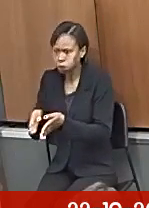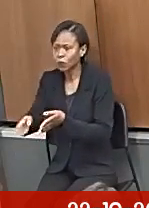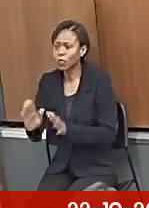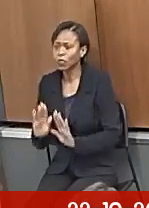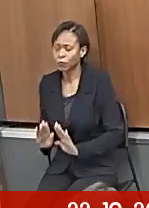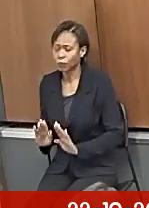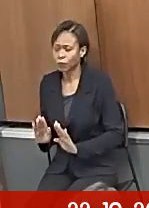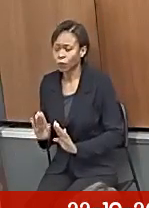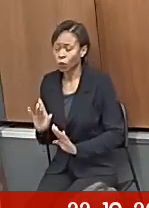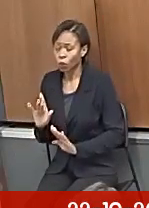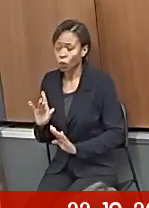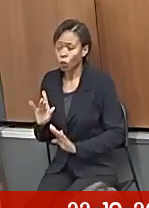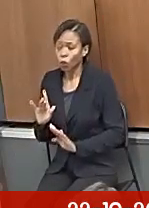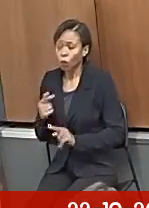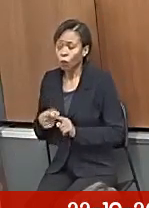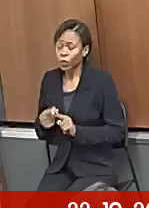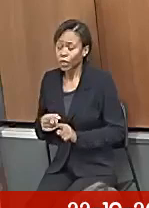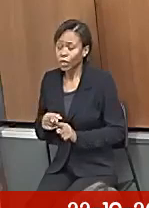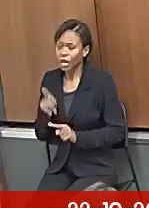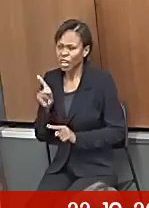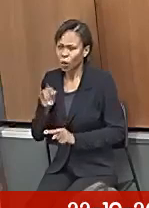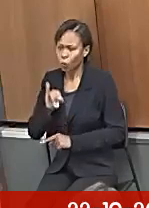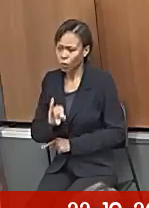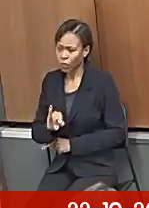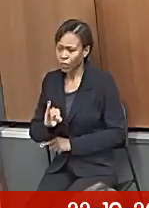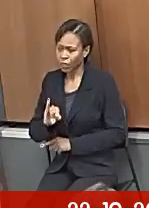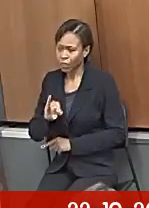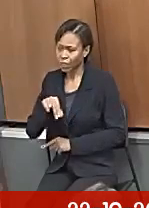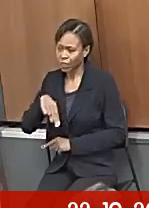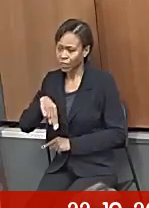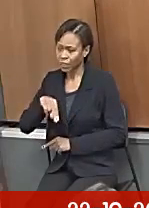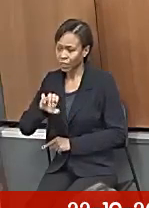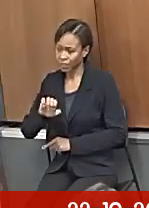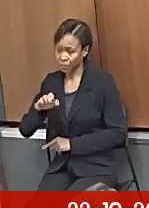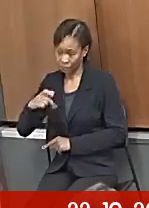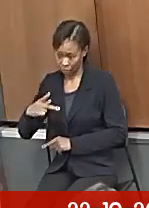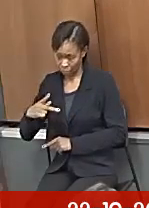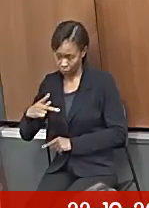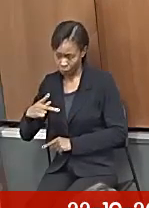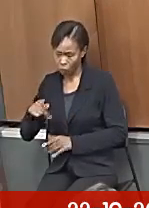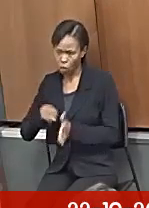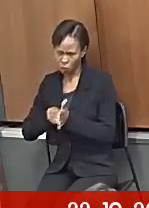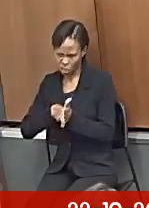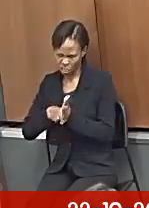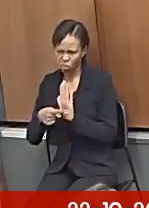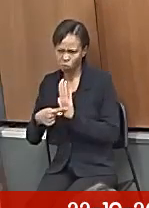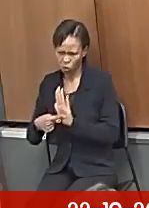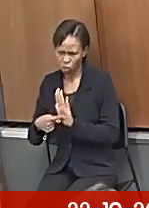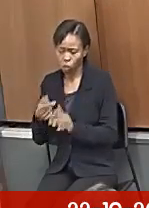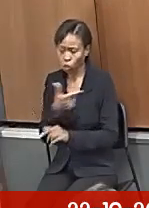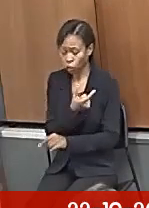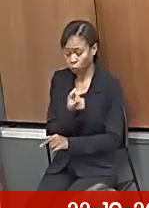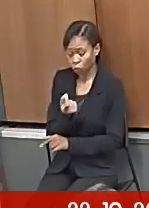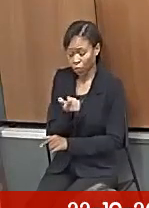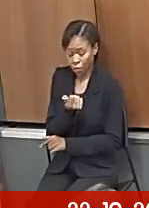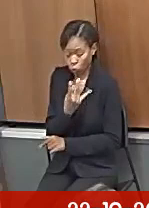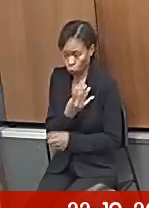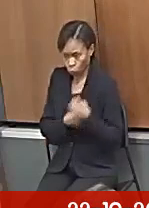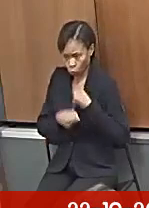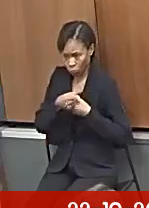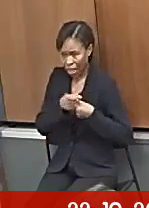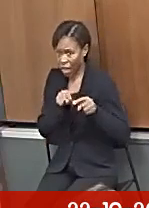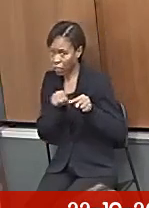só pelo INEP, os dados INEP, só de 2014 para 2018, nós tivemos um crescimento de